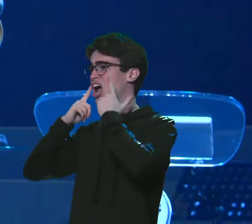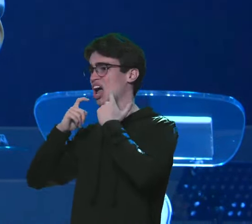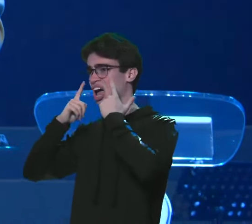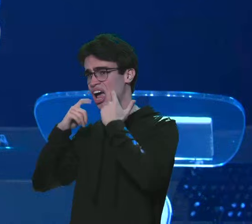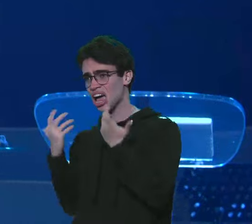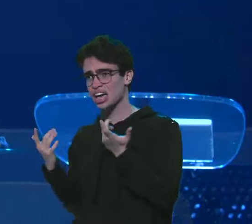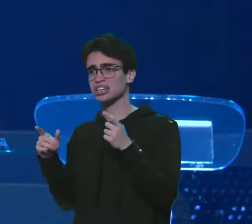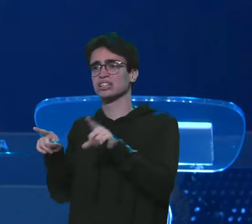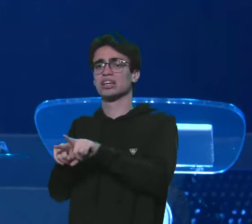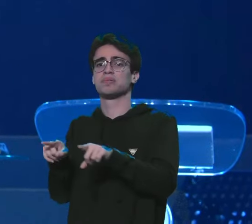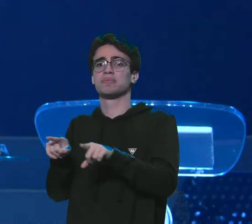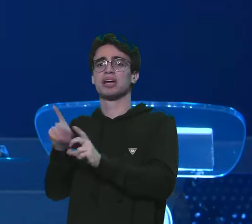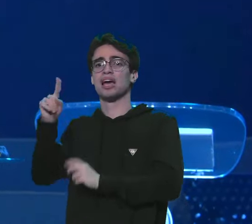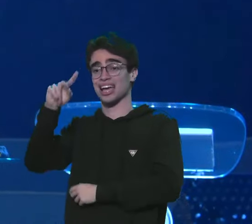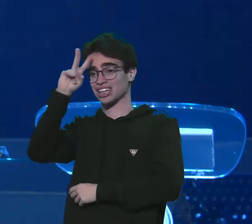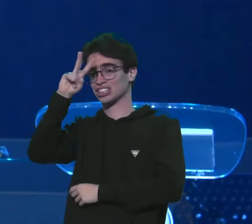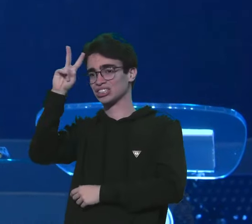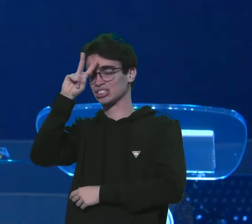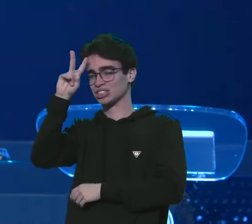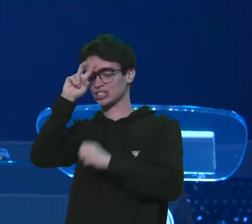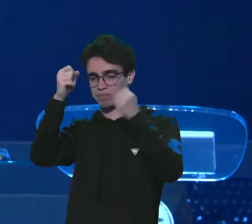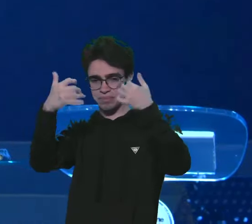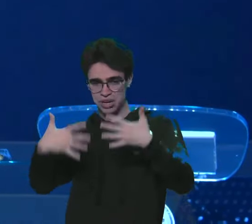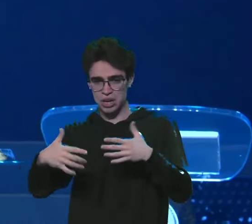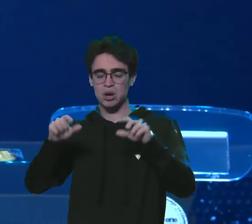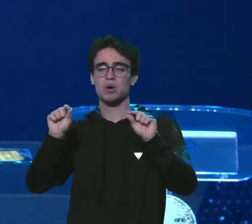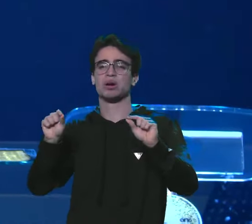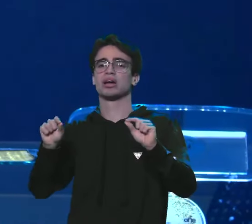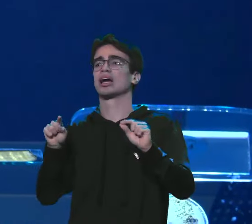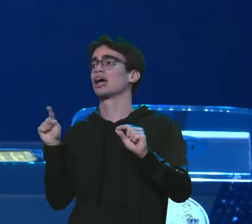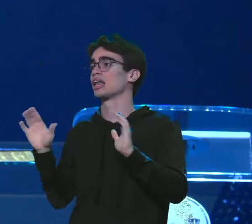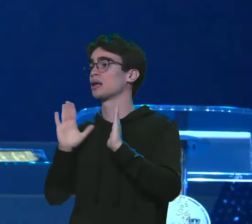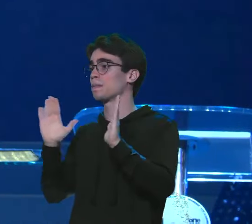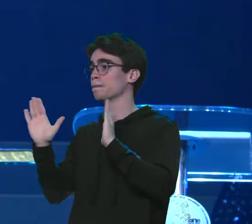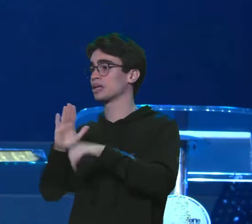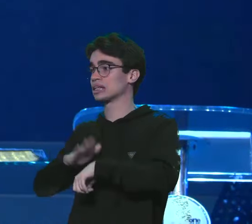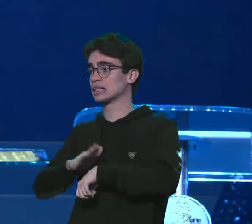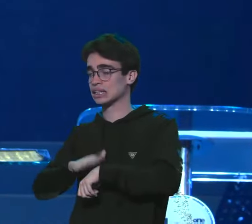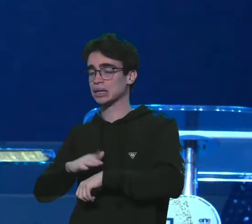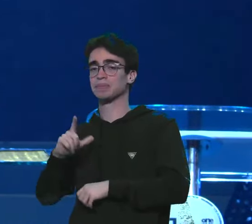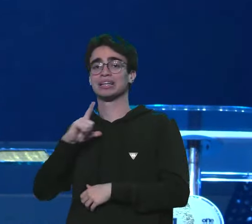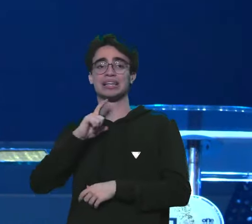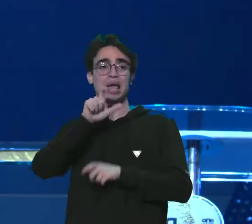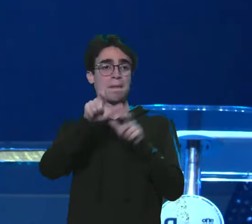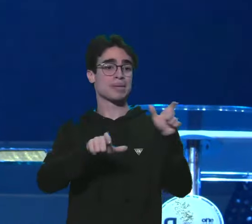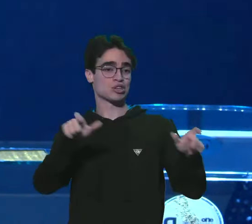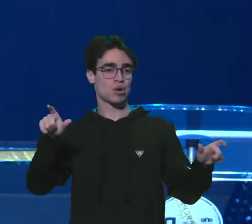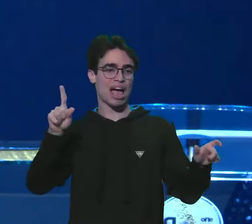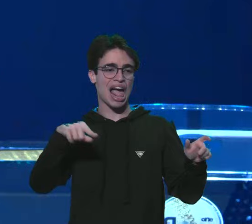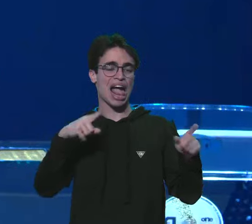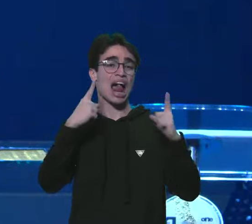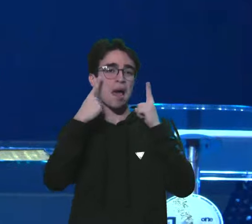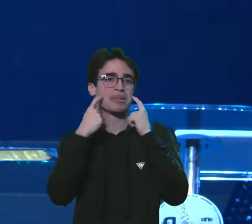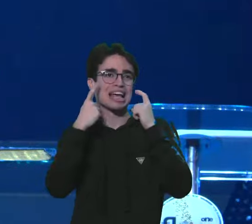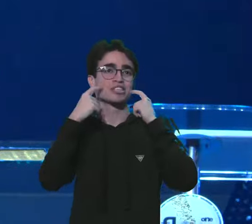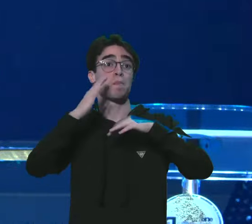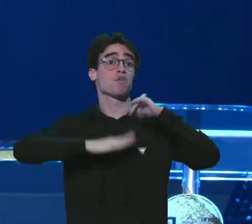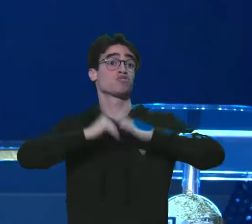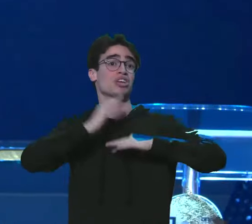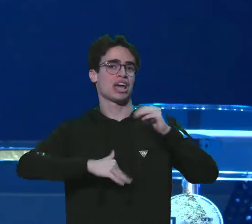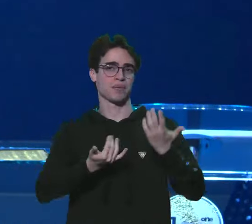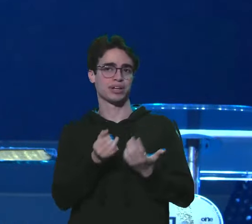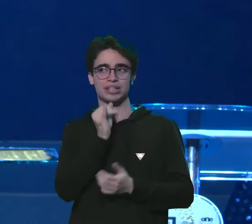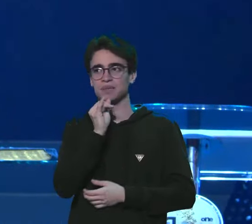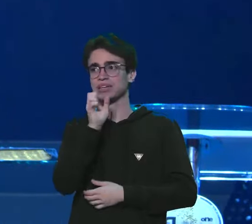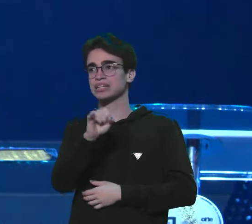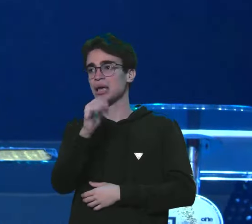história diz que naquela época existiam lamentadoras profissionais. Se você perdia um ente